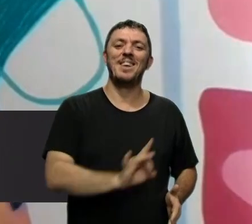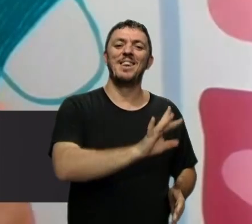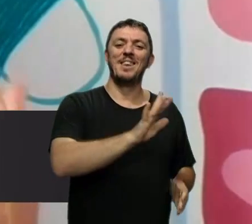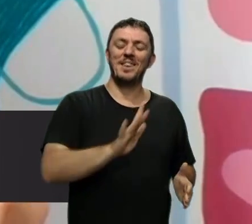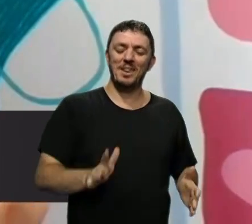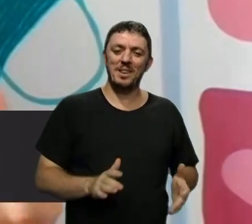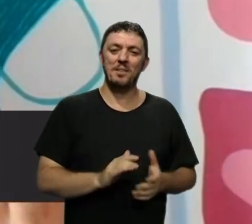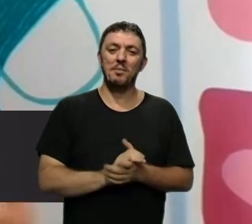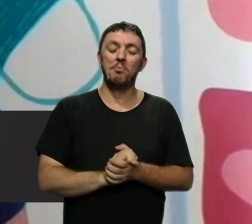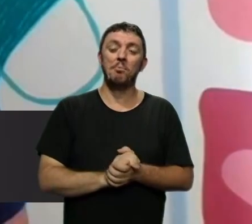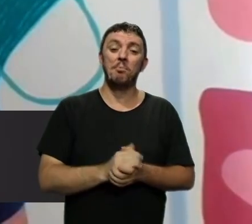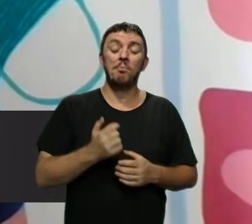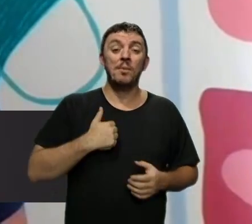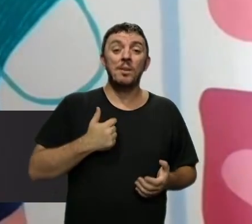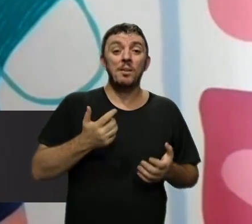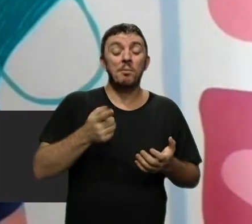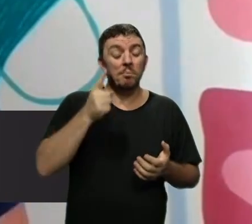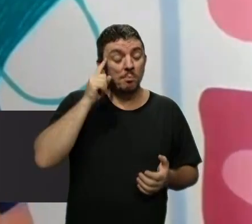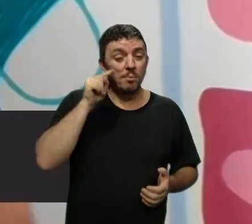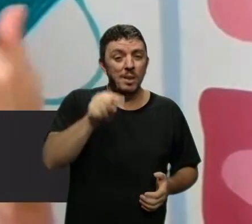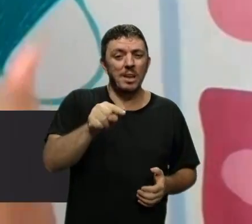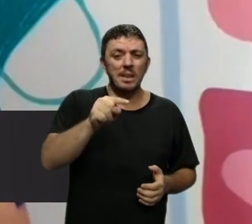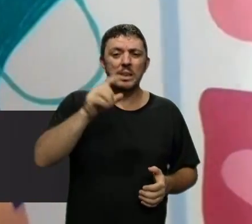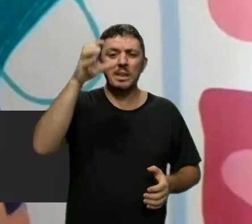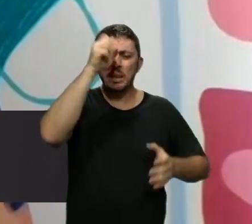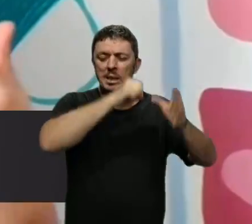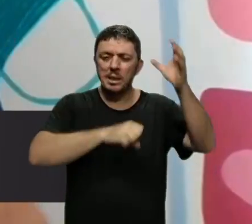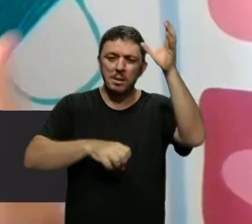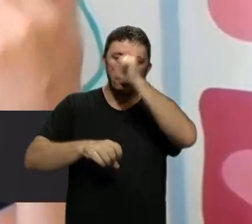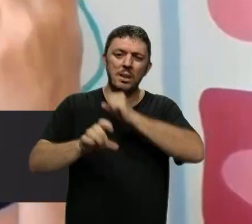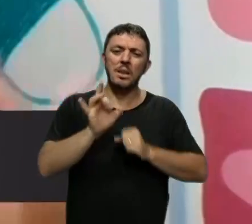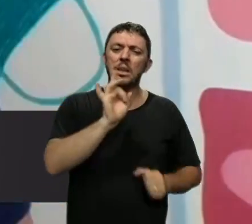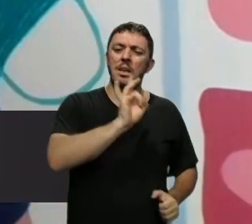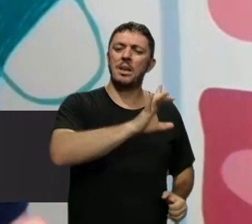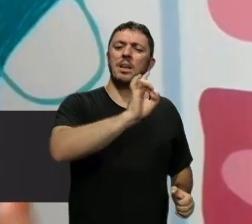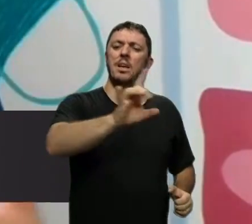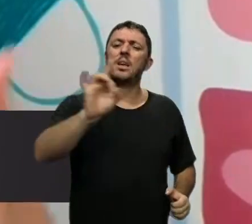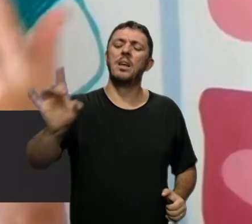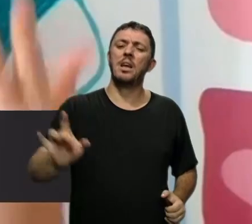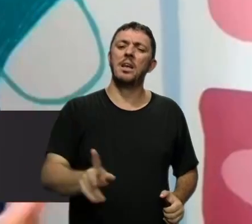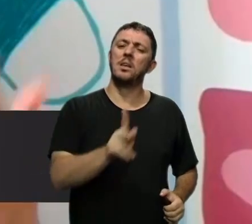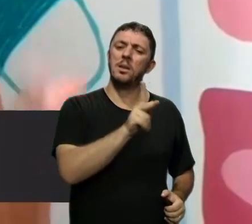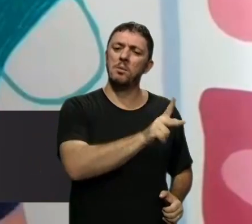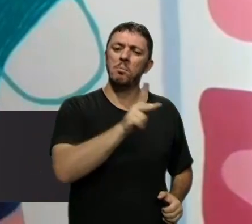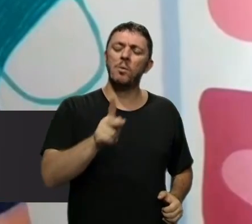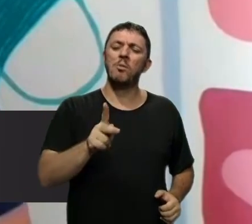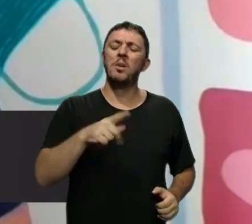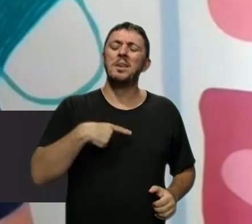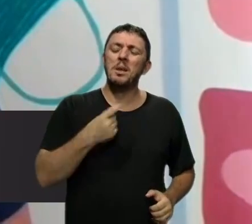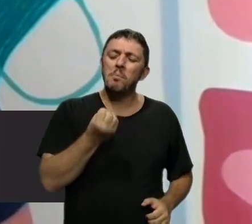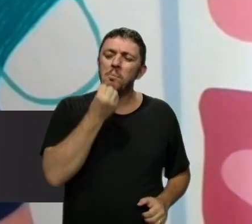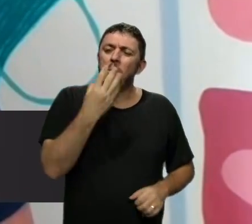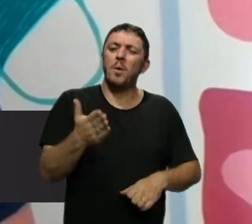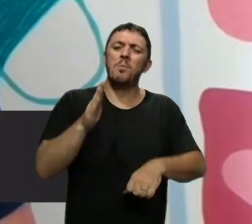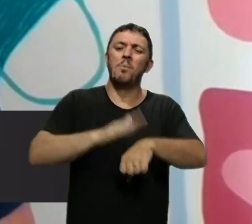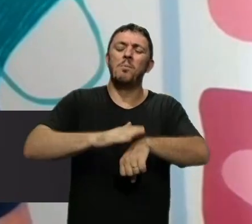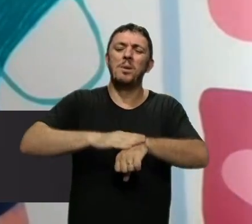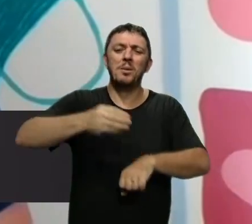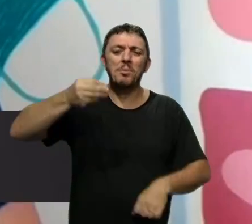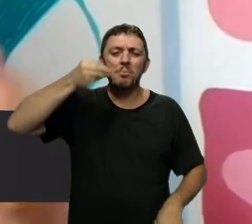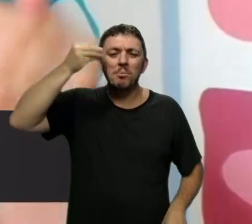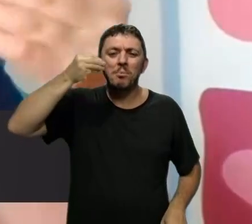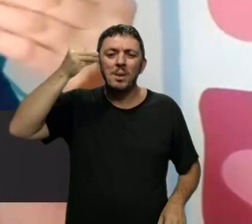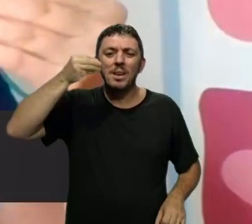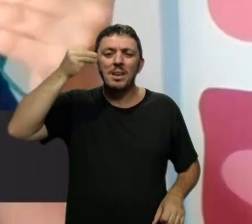essas aprendizagens, né, dos educadores, com certeza inspirem muitos bons momentos de experiências para as